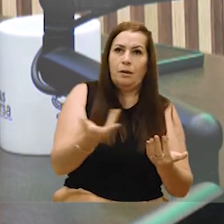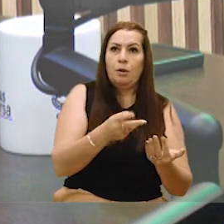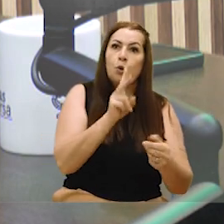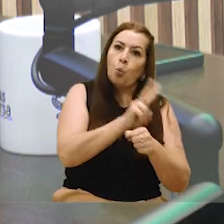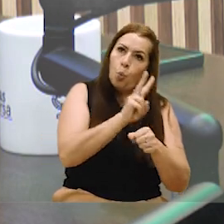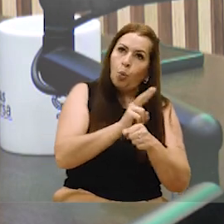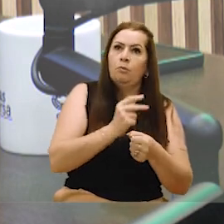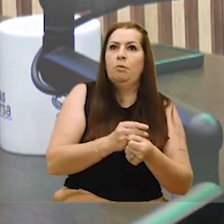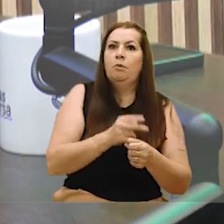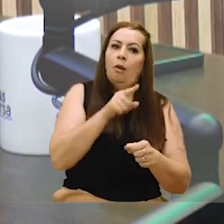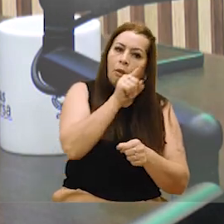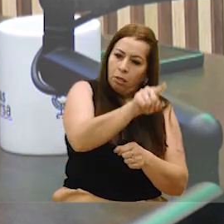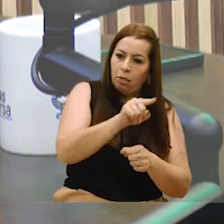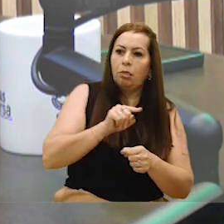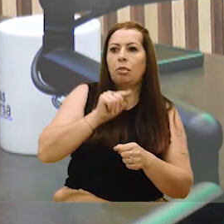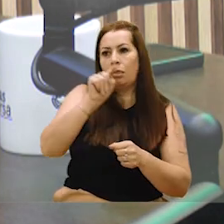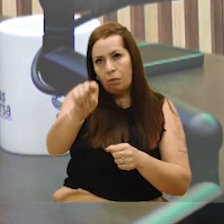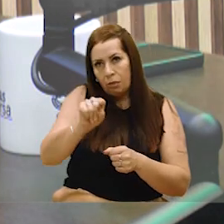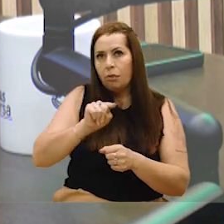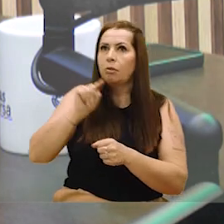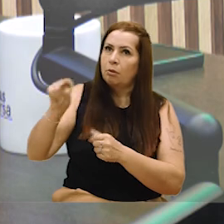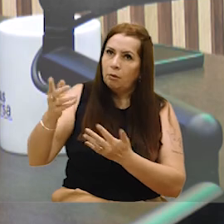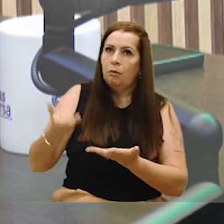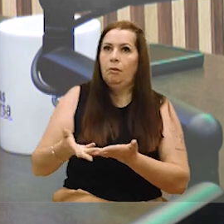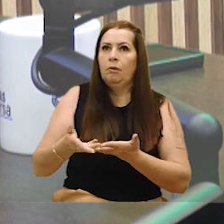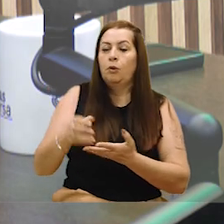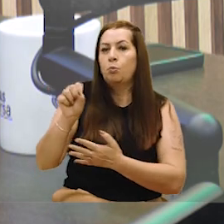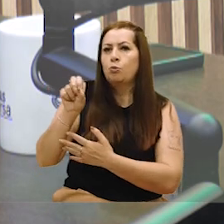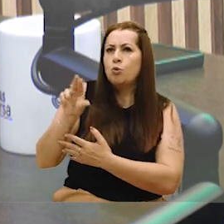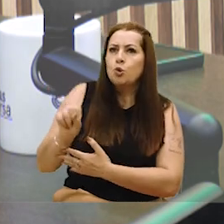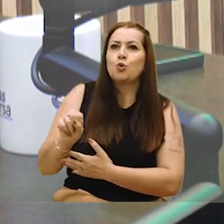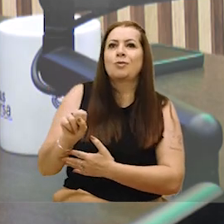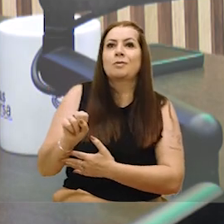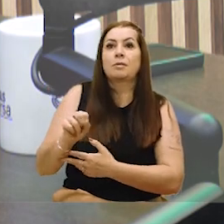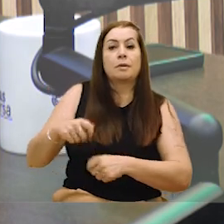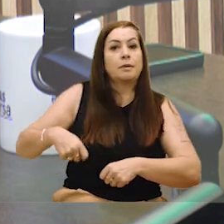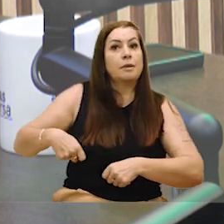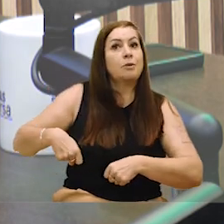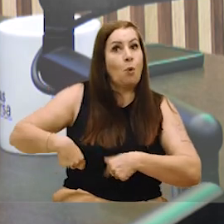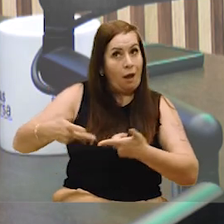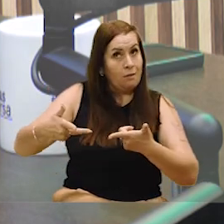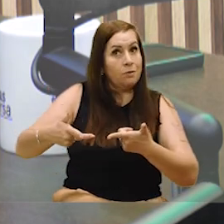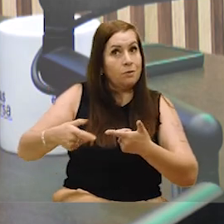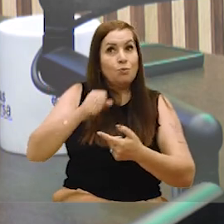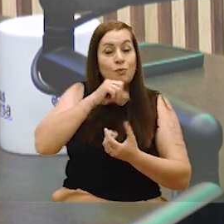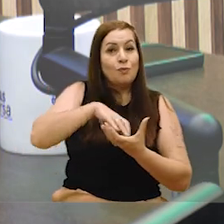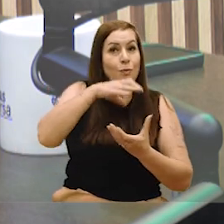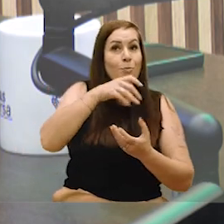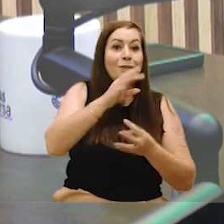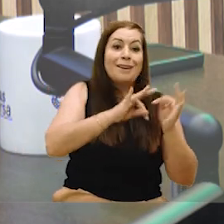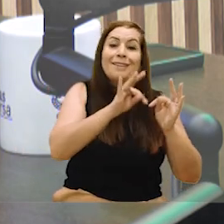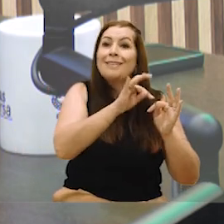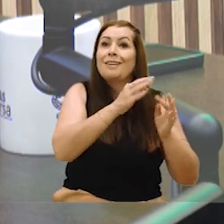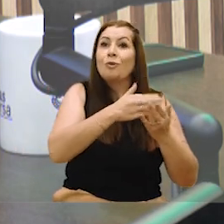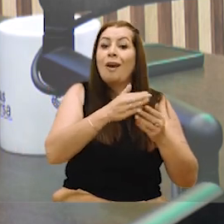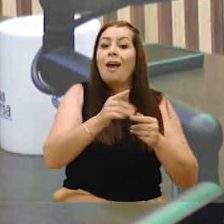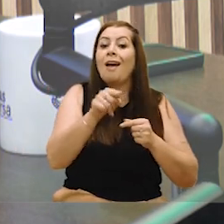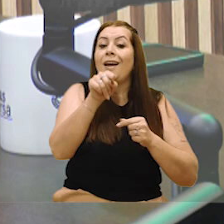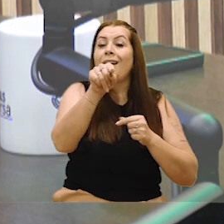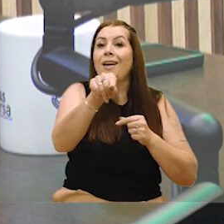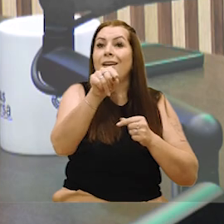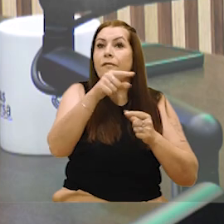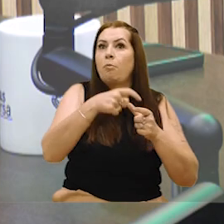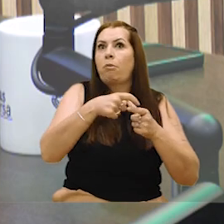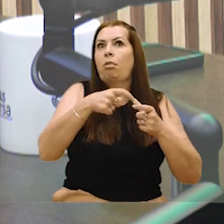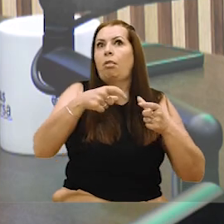família que cuida dele, que tem que levar de um lugar para o outro, para o SUS, que tem o custo, porque daí esse idoso pode ser tratado lá na ponta